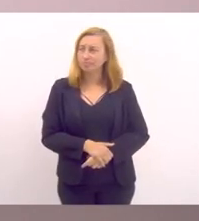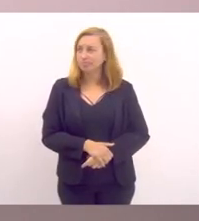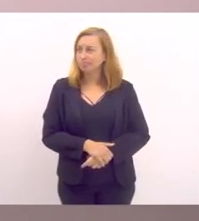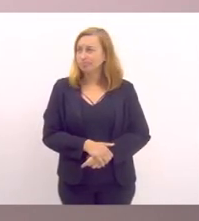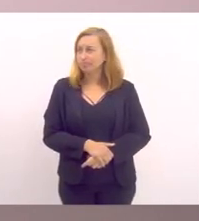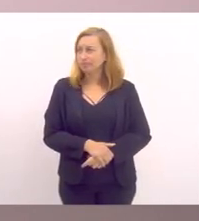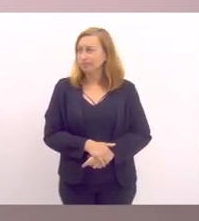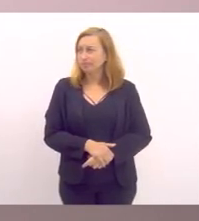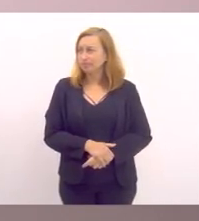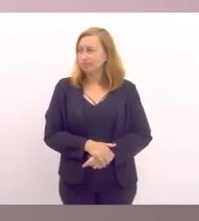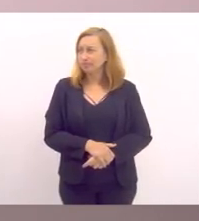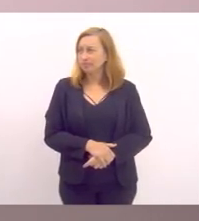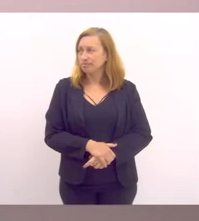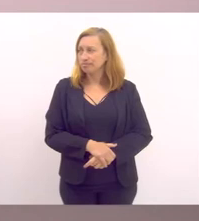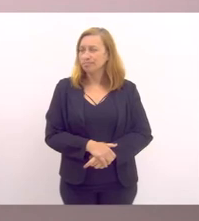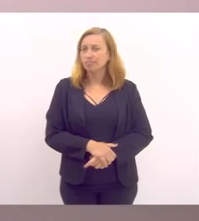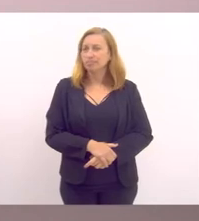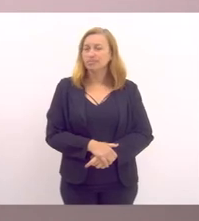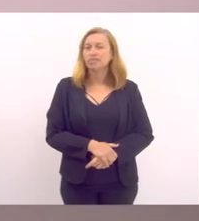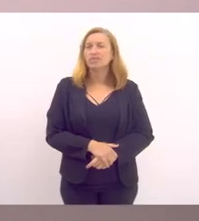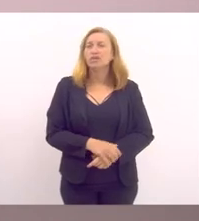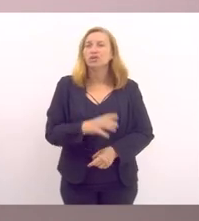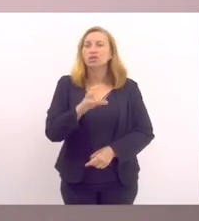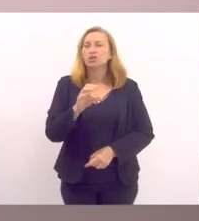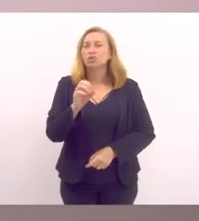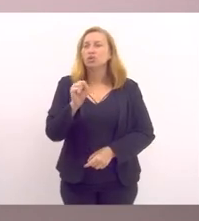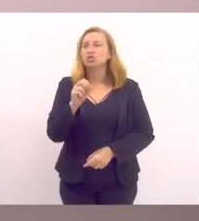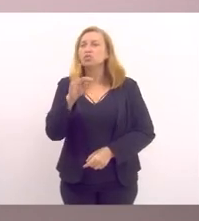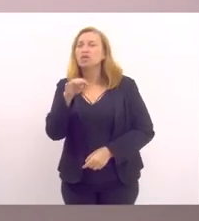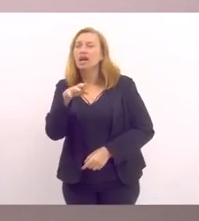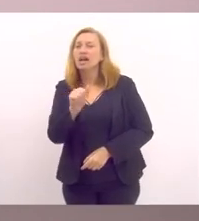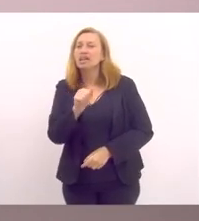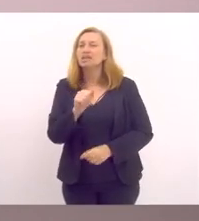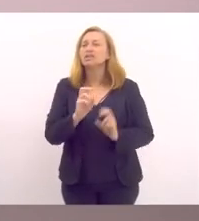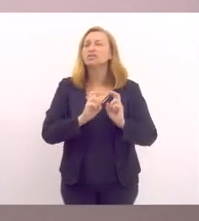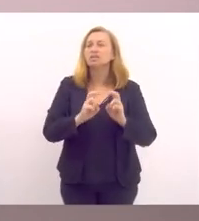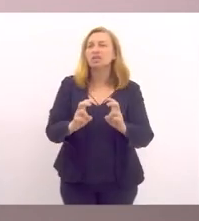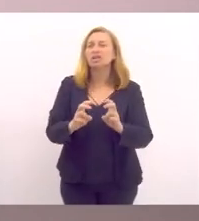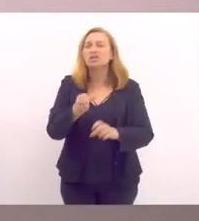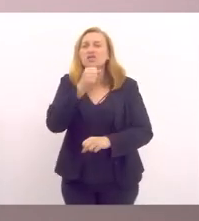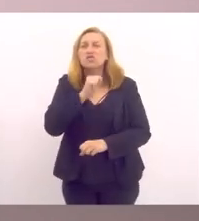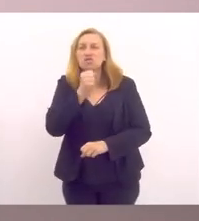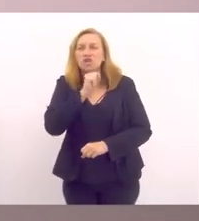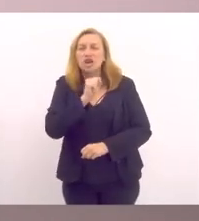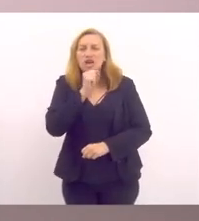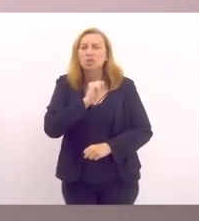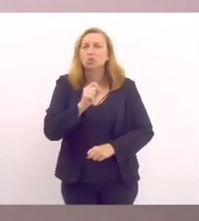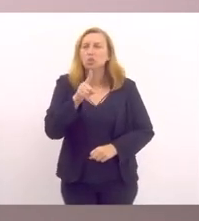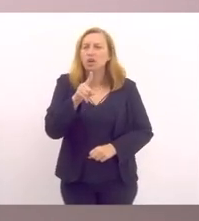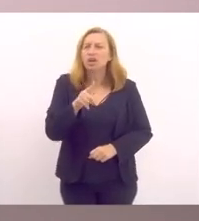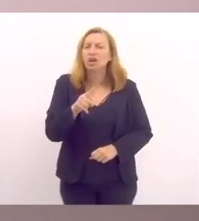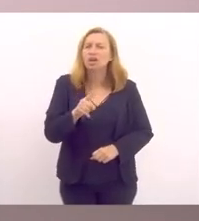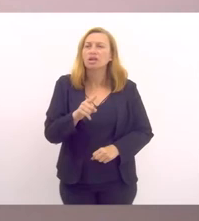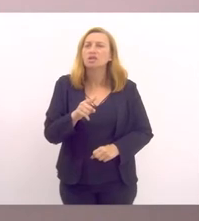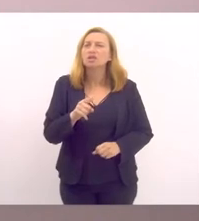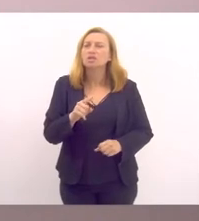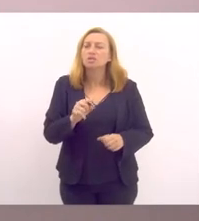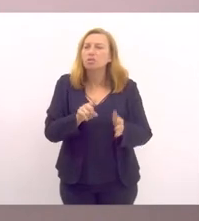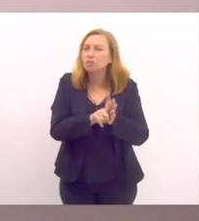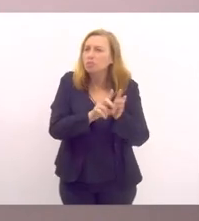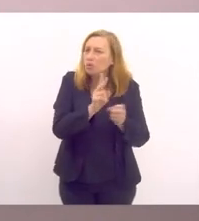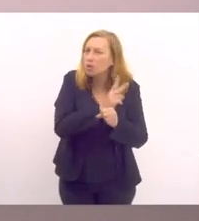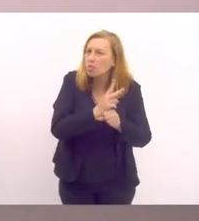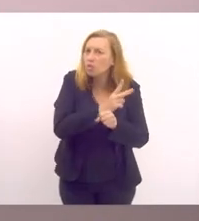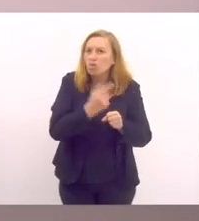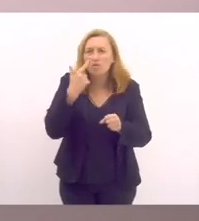queria vender, né, como sucata os trens antigos lá do Corcovado, circularam entre 79 e 2009. A gente buscou uma solução. Eu falei